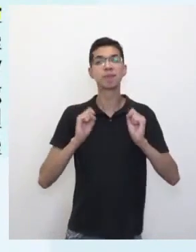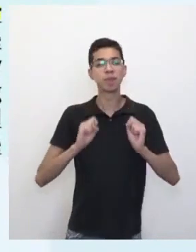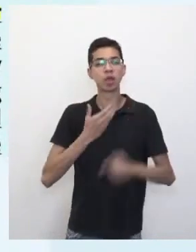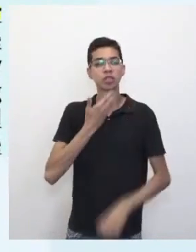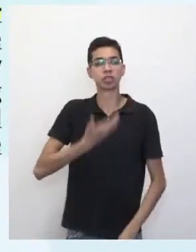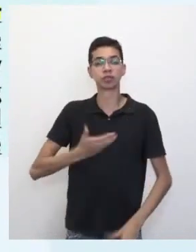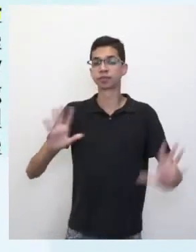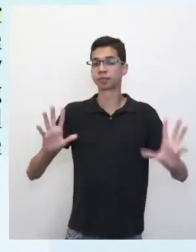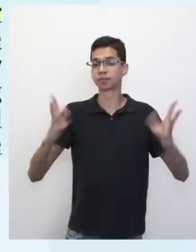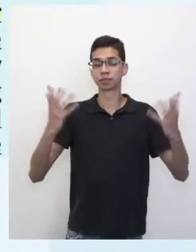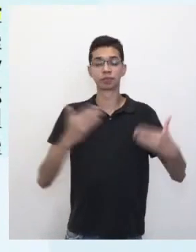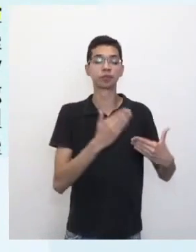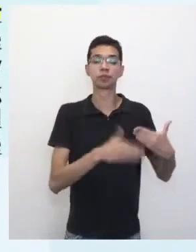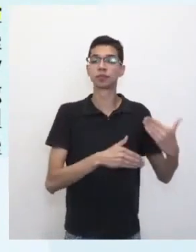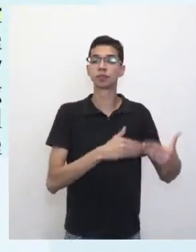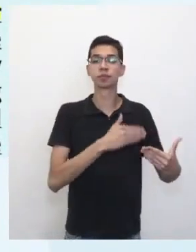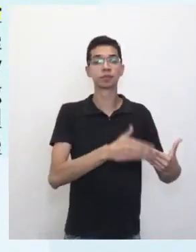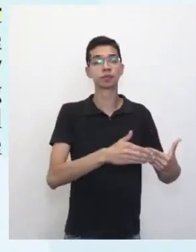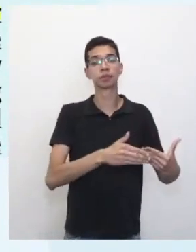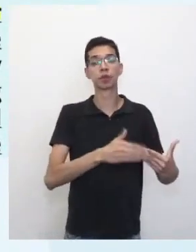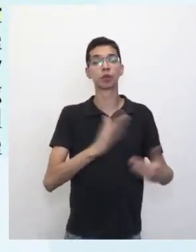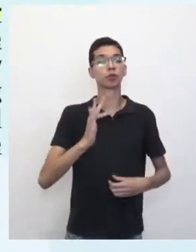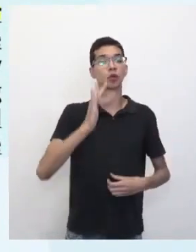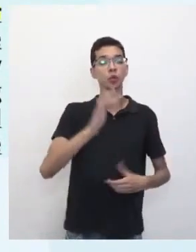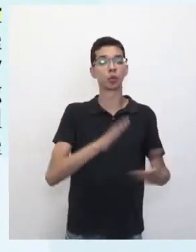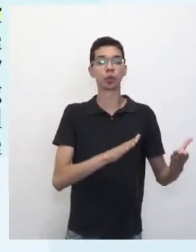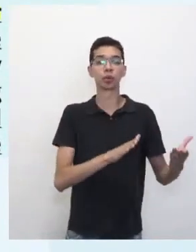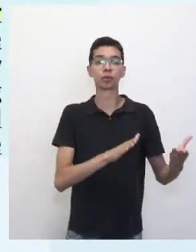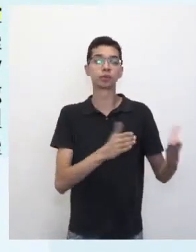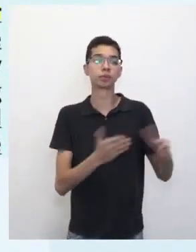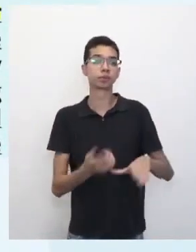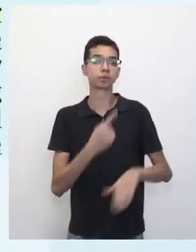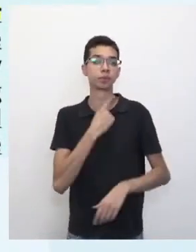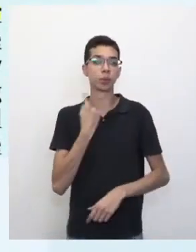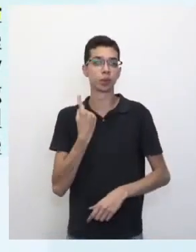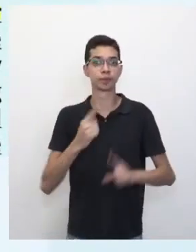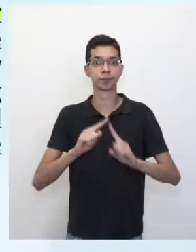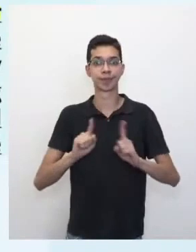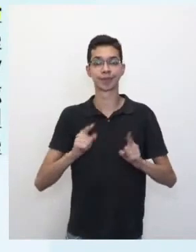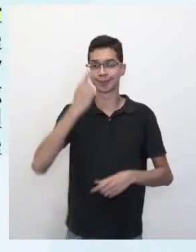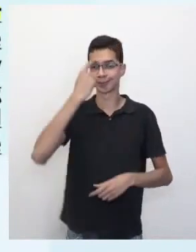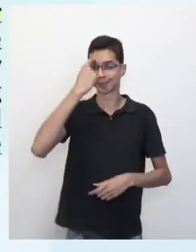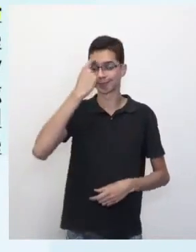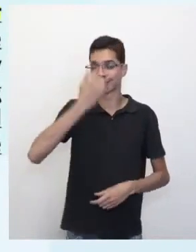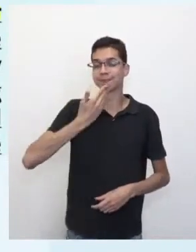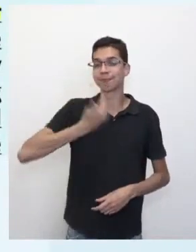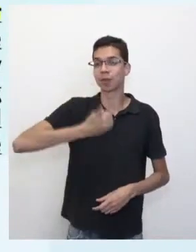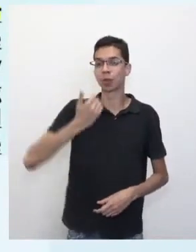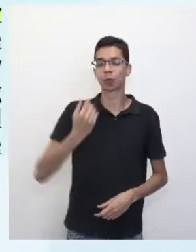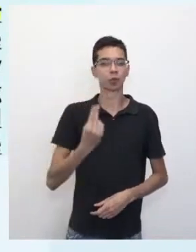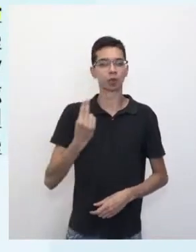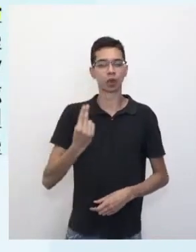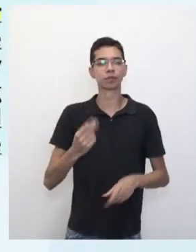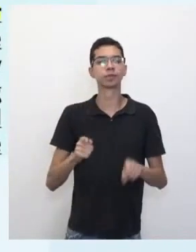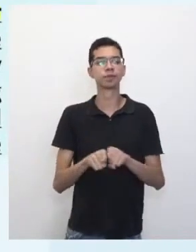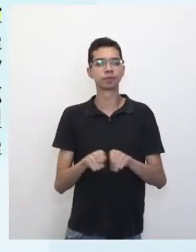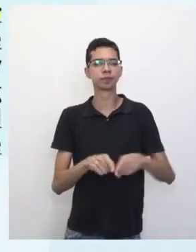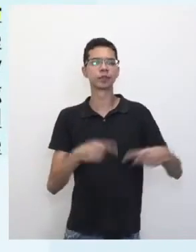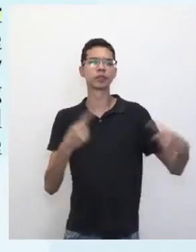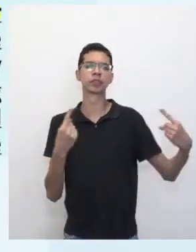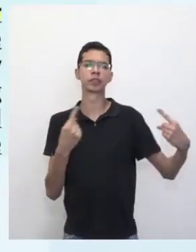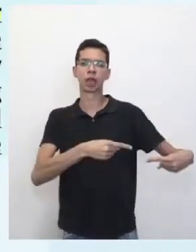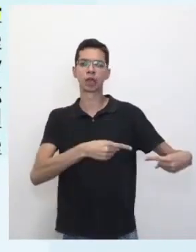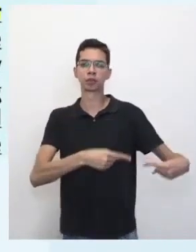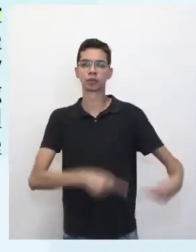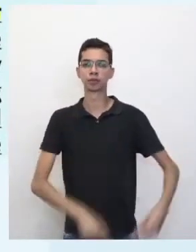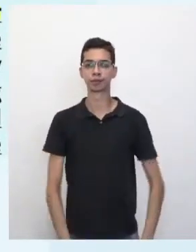he can't help thinking better of it. mas não consegue deixar de pensar melhor. I defy him. Eu desafio, If he finds me